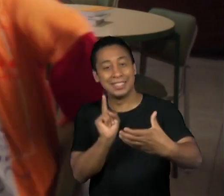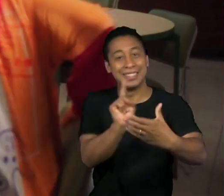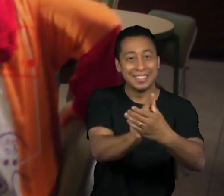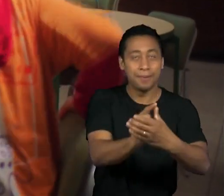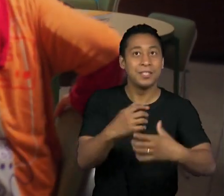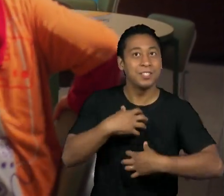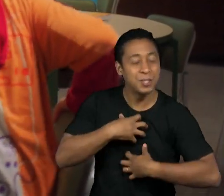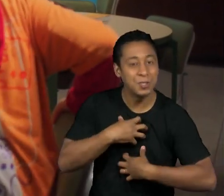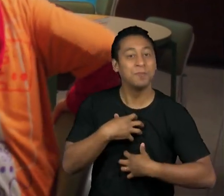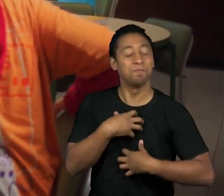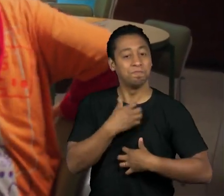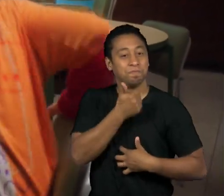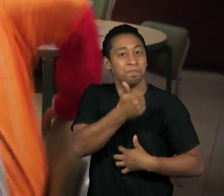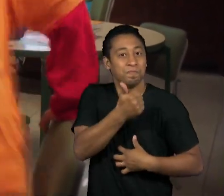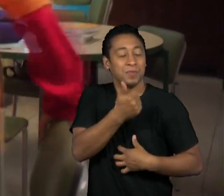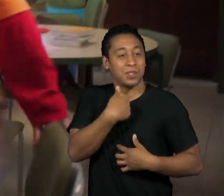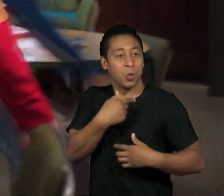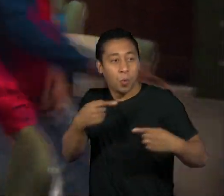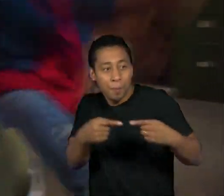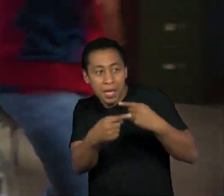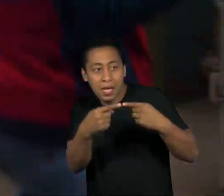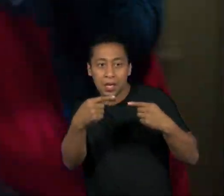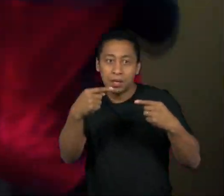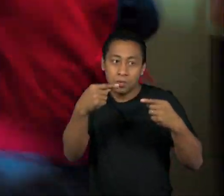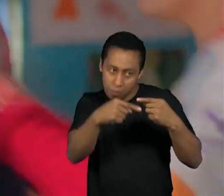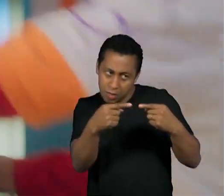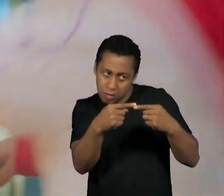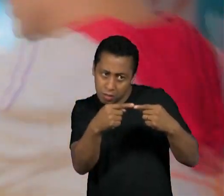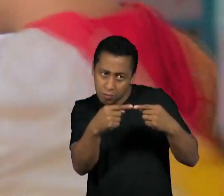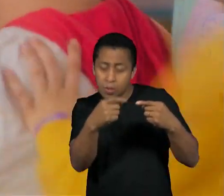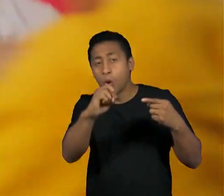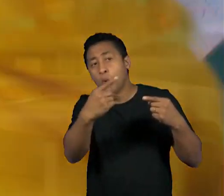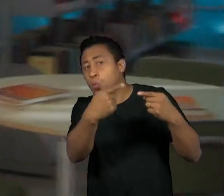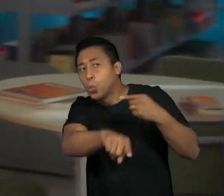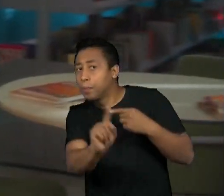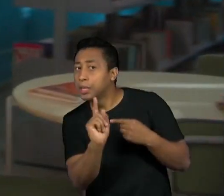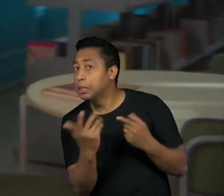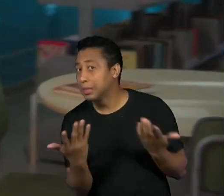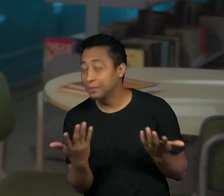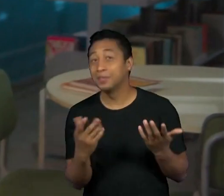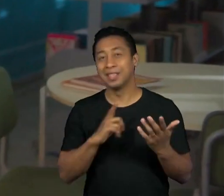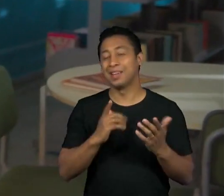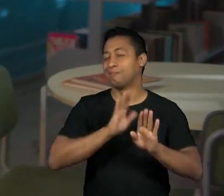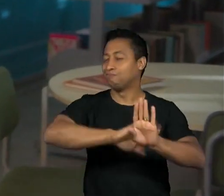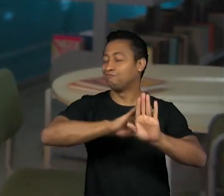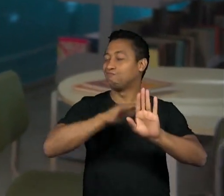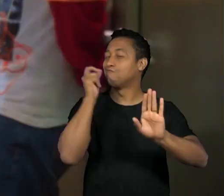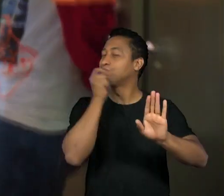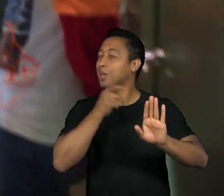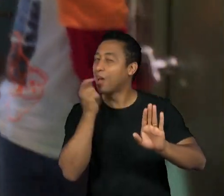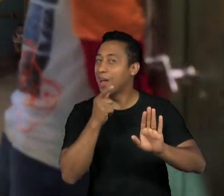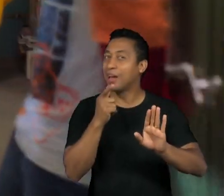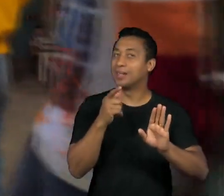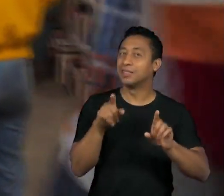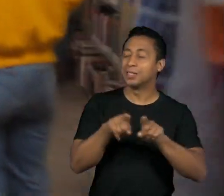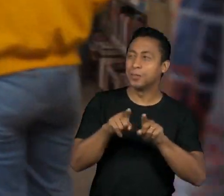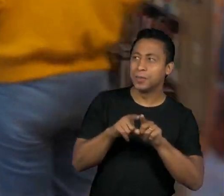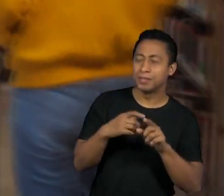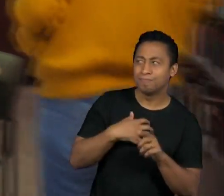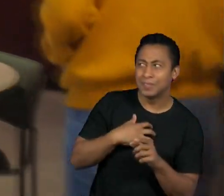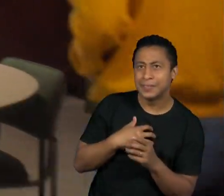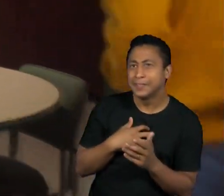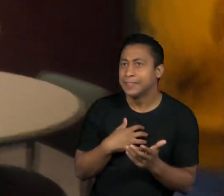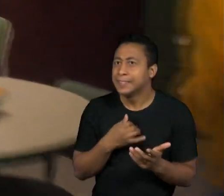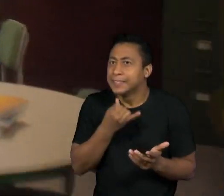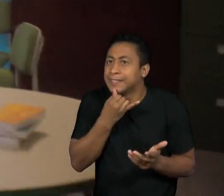sentirem reconhecidos, né? O drama, o meio comédia, é esses jovens buscando esse reconhecimento,